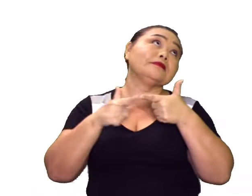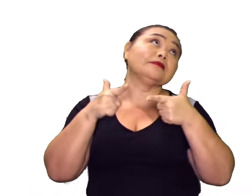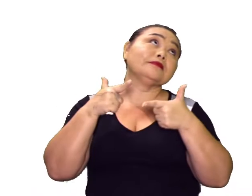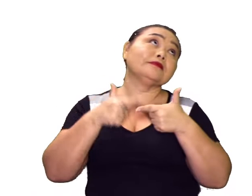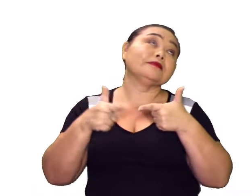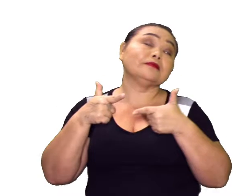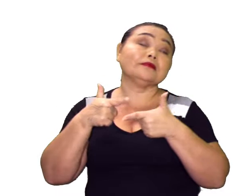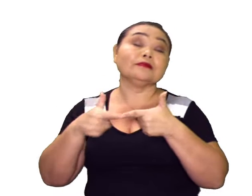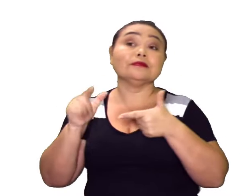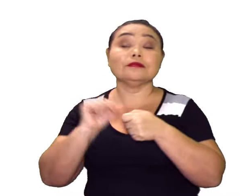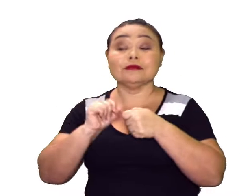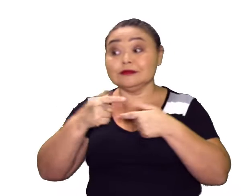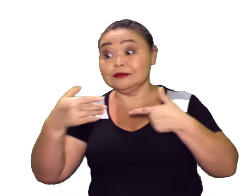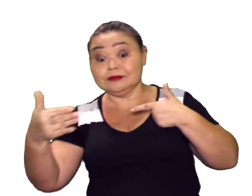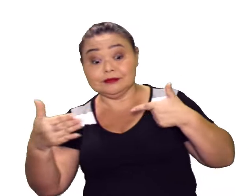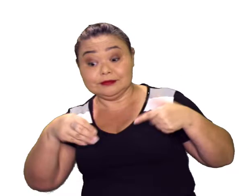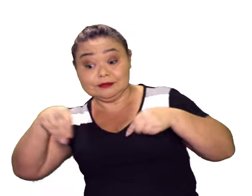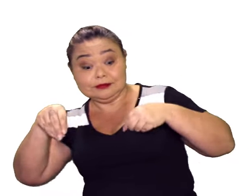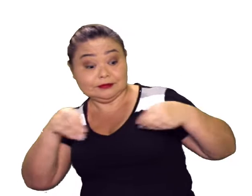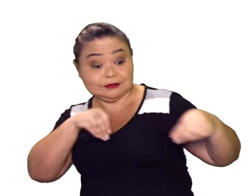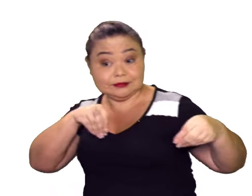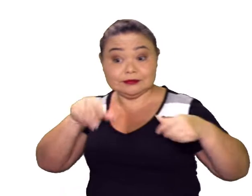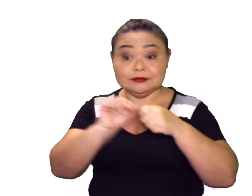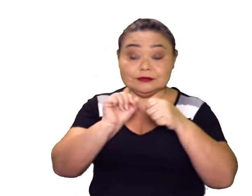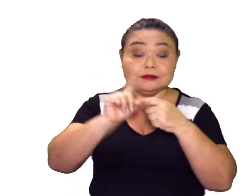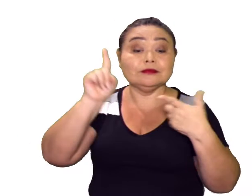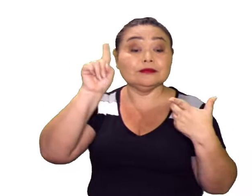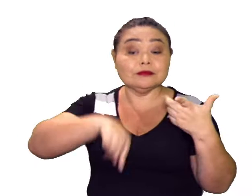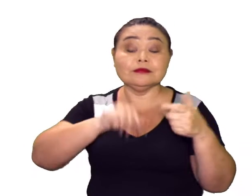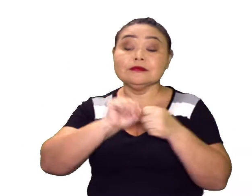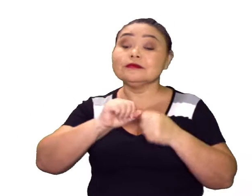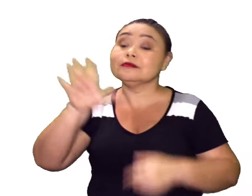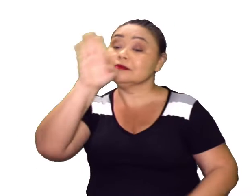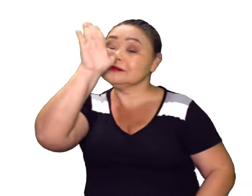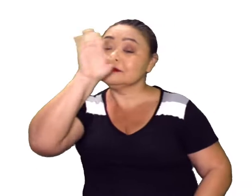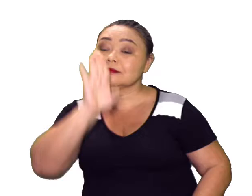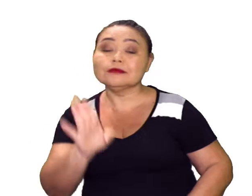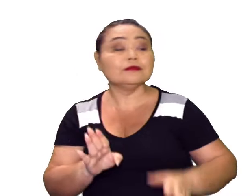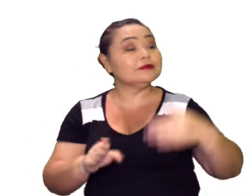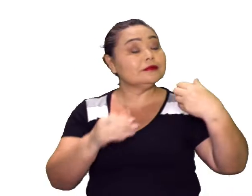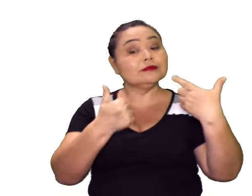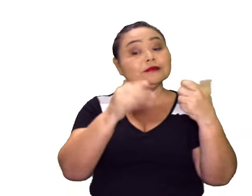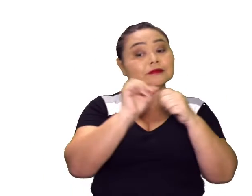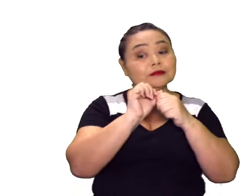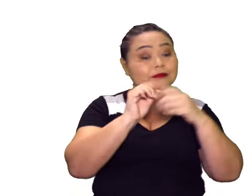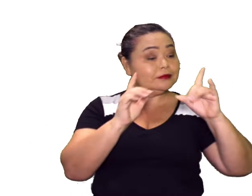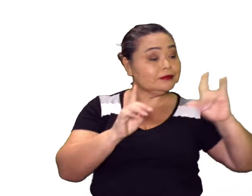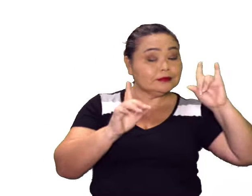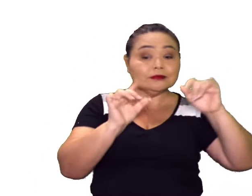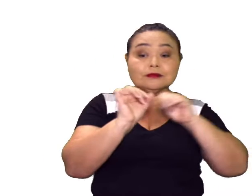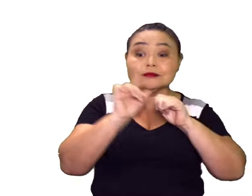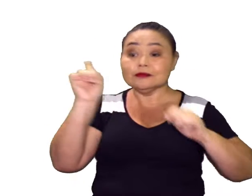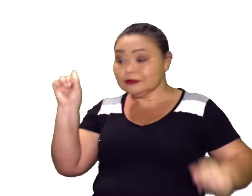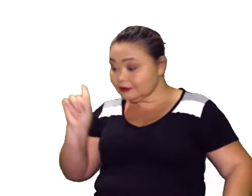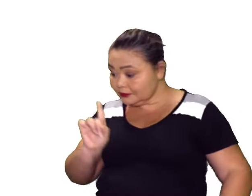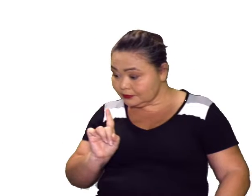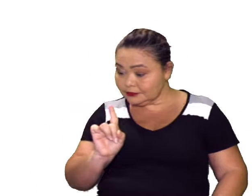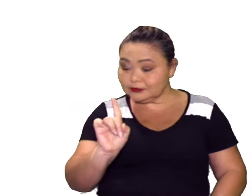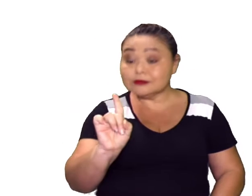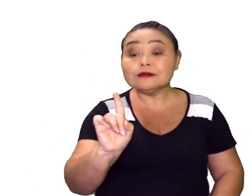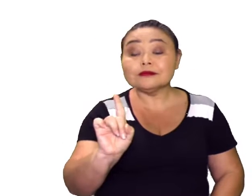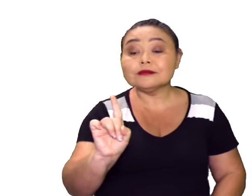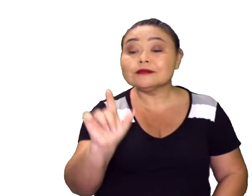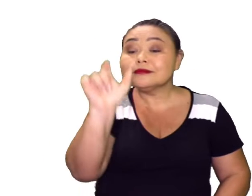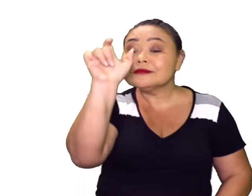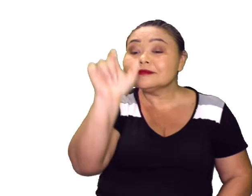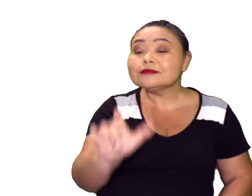de conflito, litígio entre Brasil e Bolívia, e entra em cena um dos maiores diplomatas,